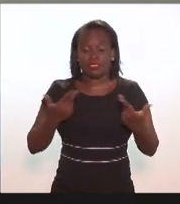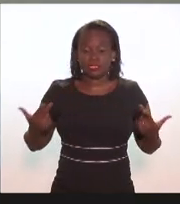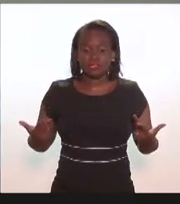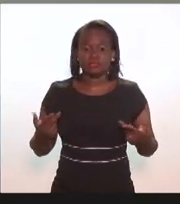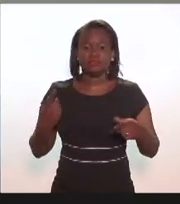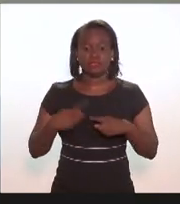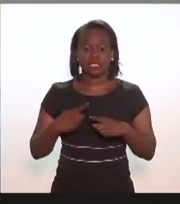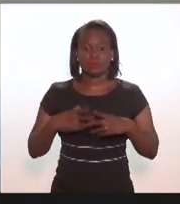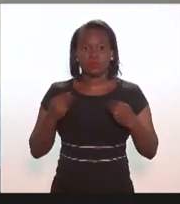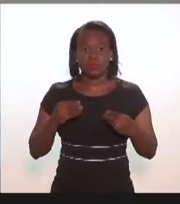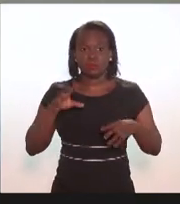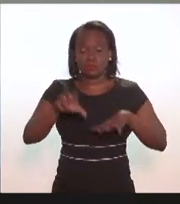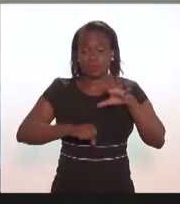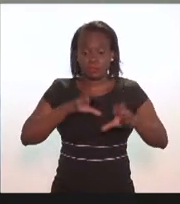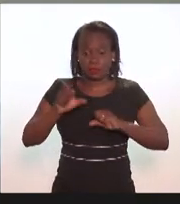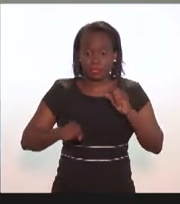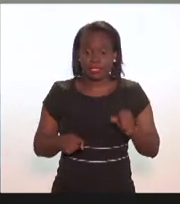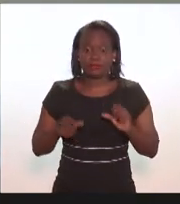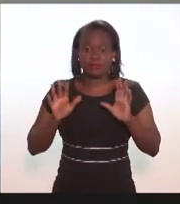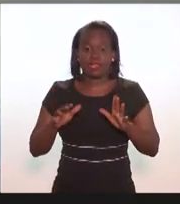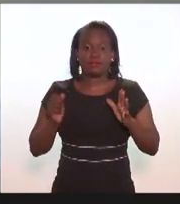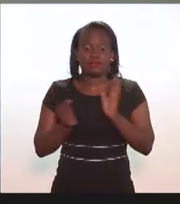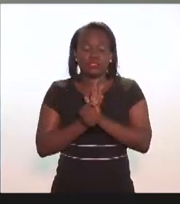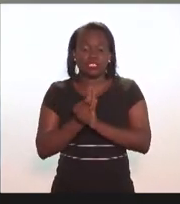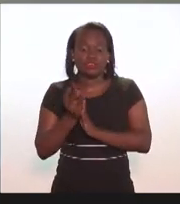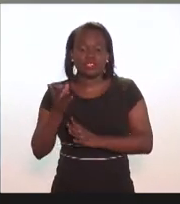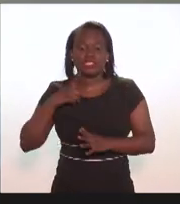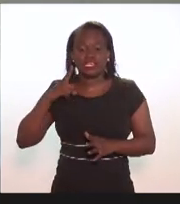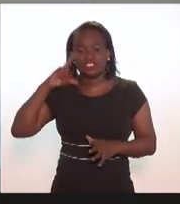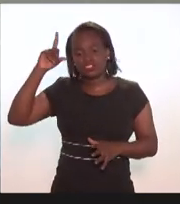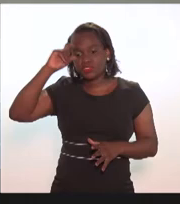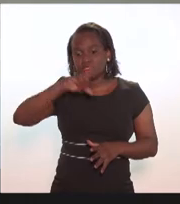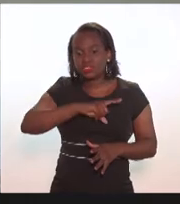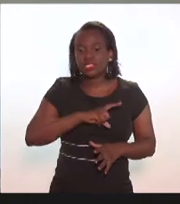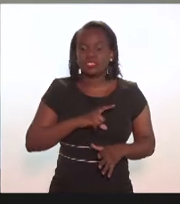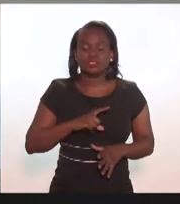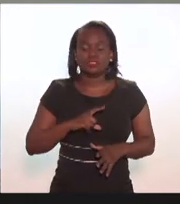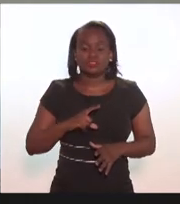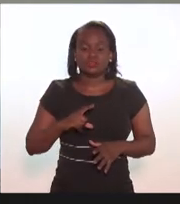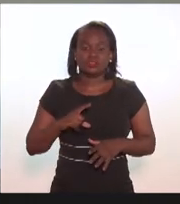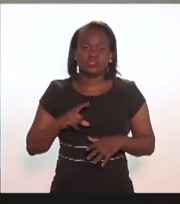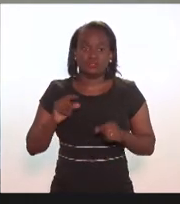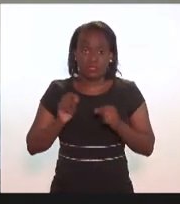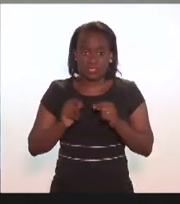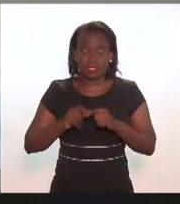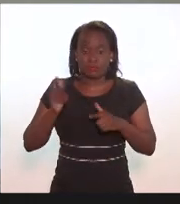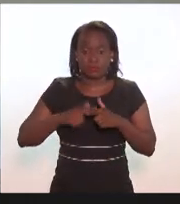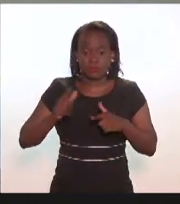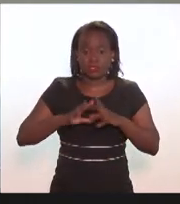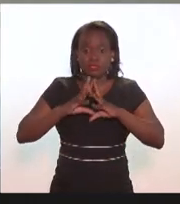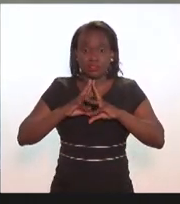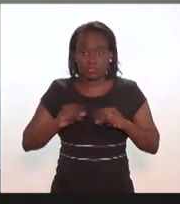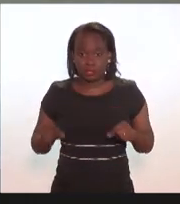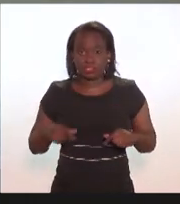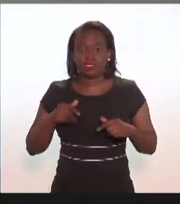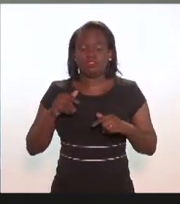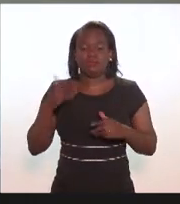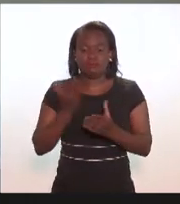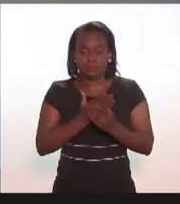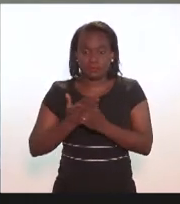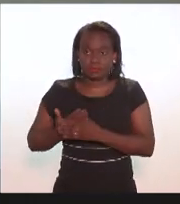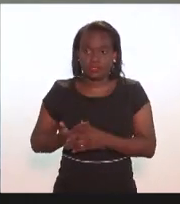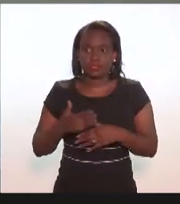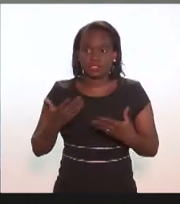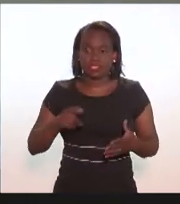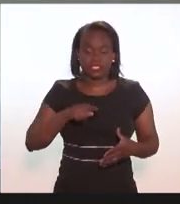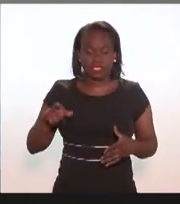fazendo muitas apreensões e muitas das vezes a gente tem dificuldade de fazer uma solução logística para essas apreensões. Outro dia a gente